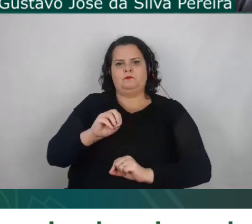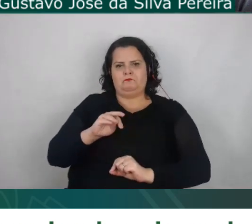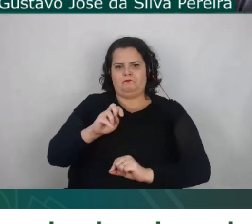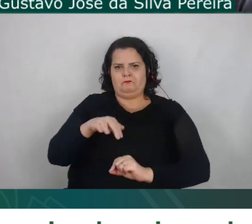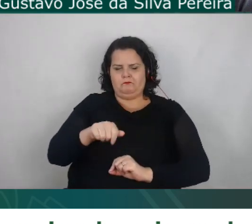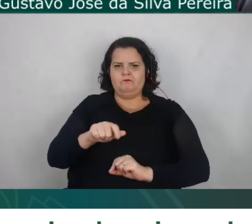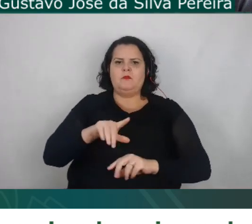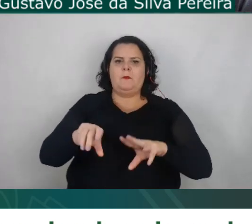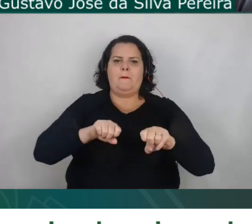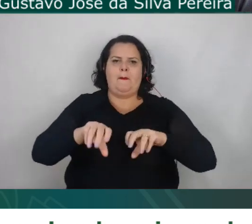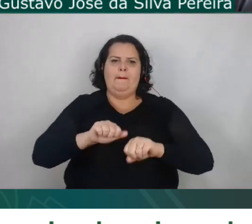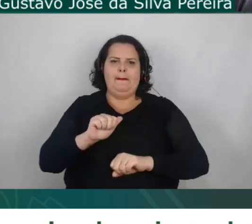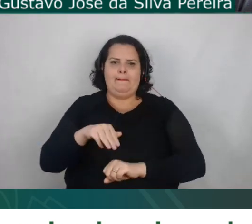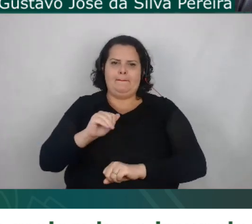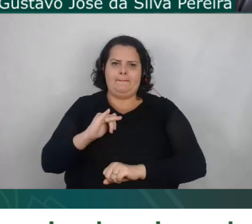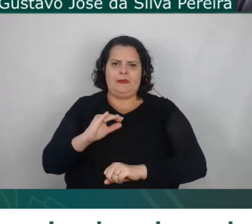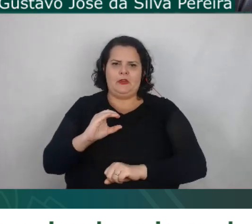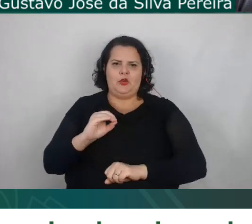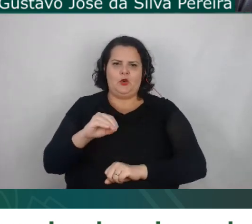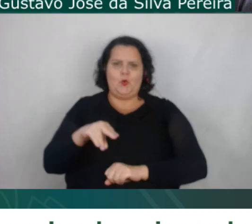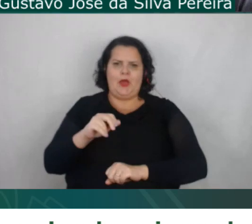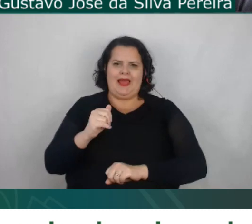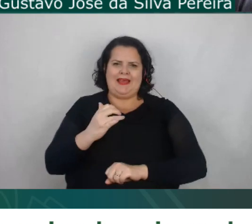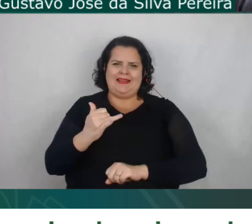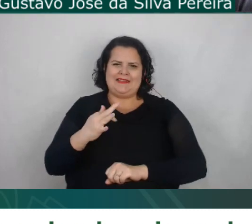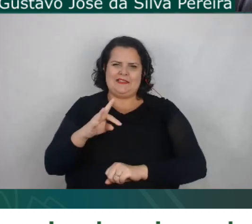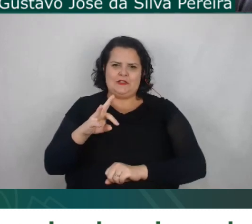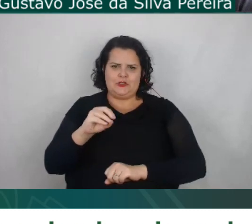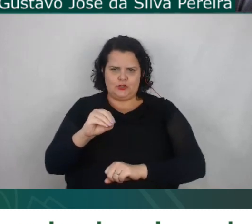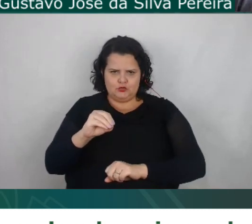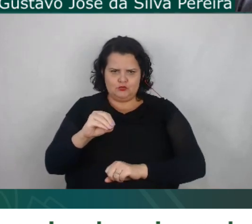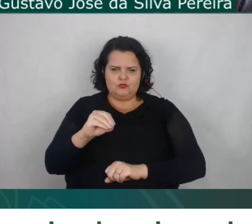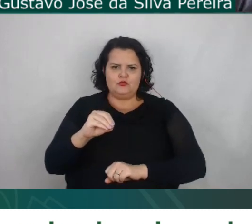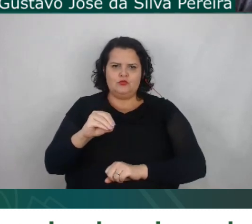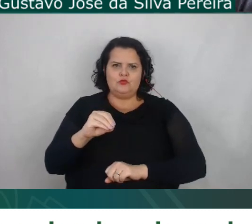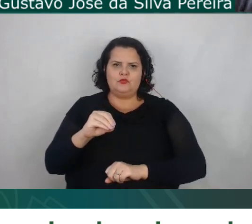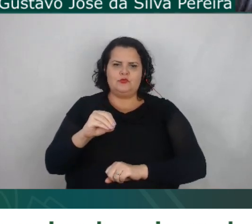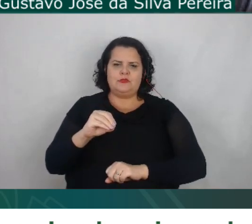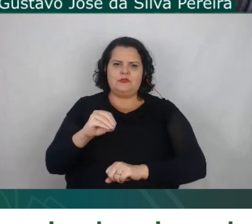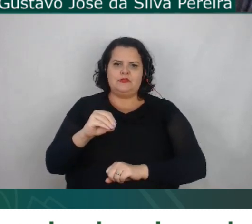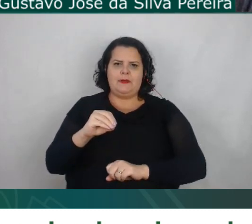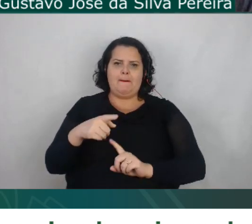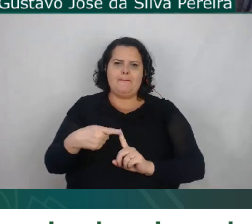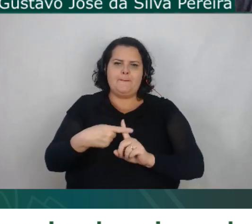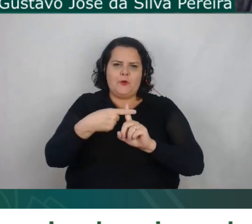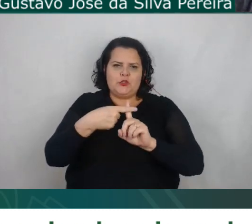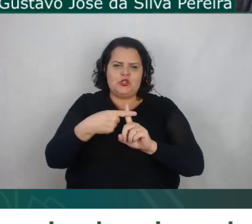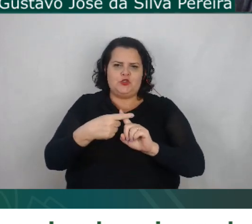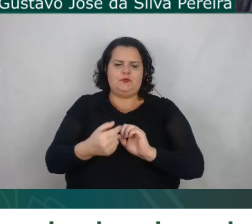carregados positivamente. É isso? Que o som picotou um pouco.